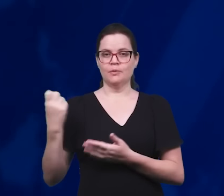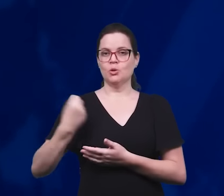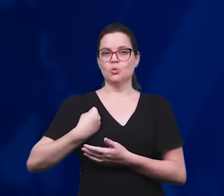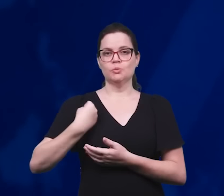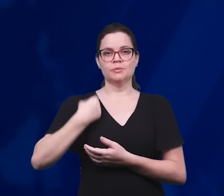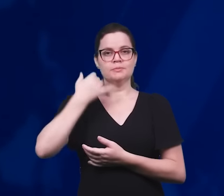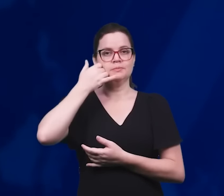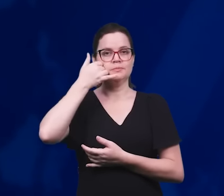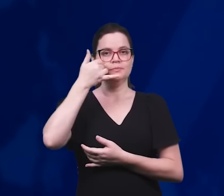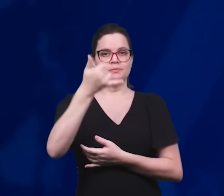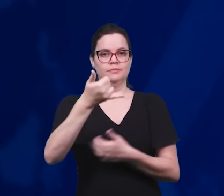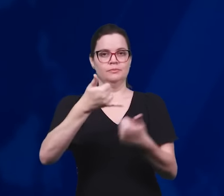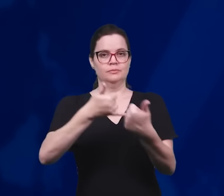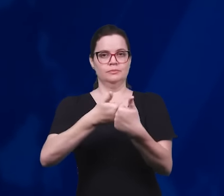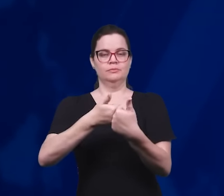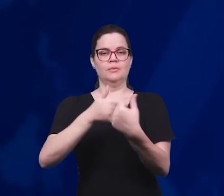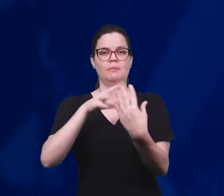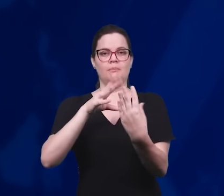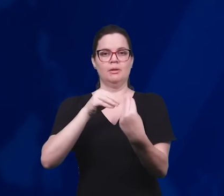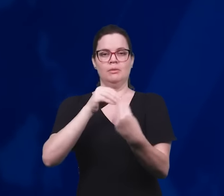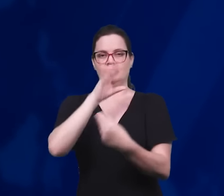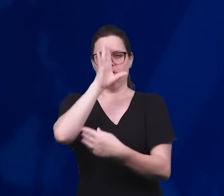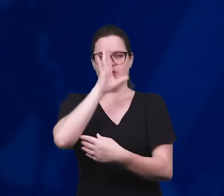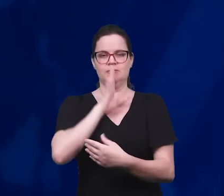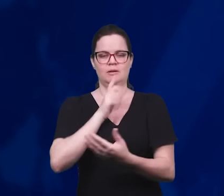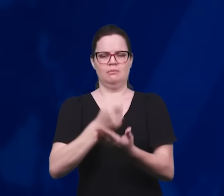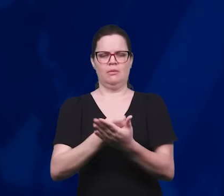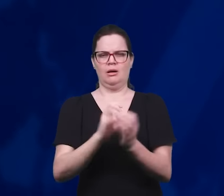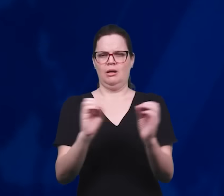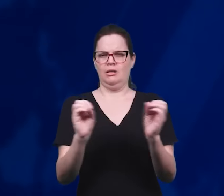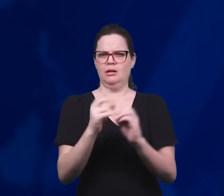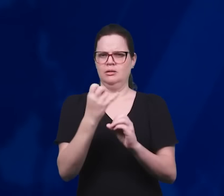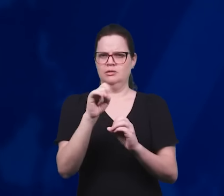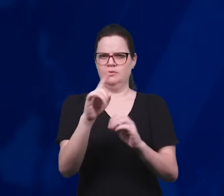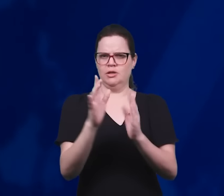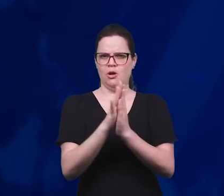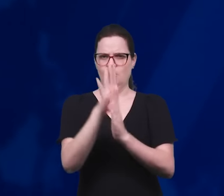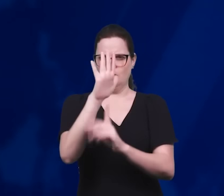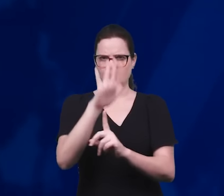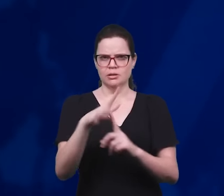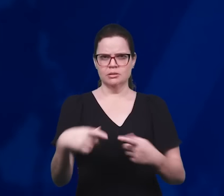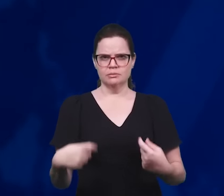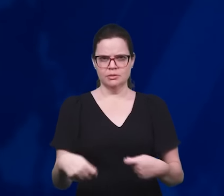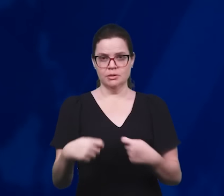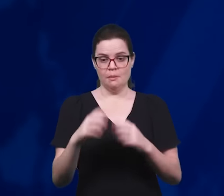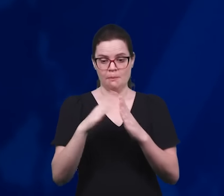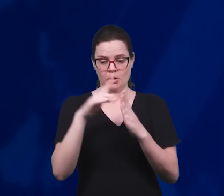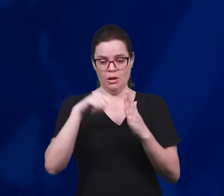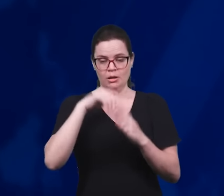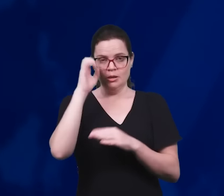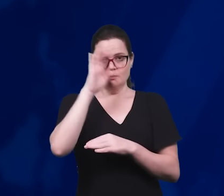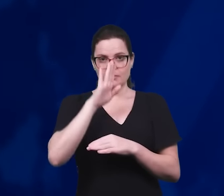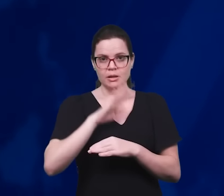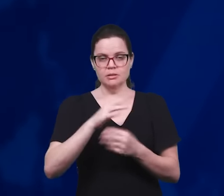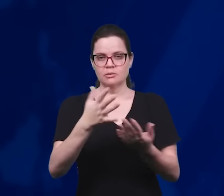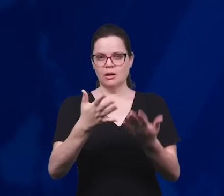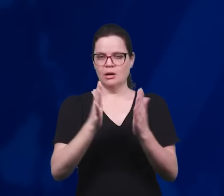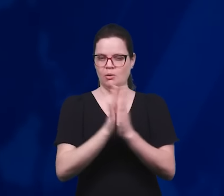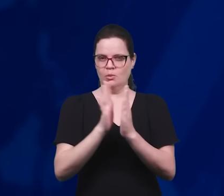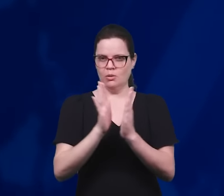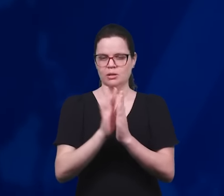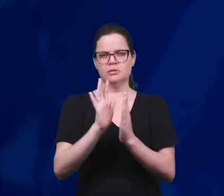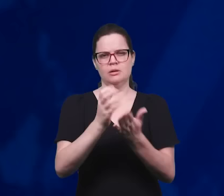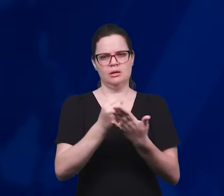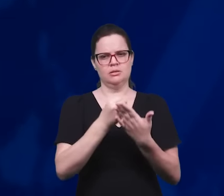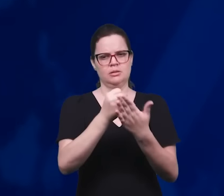que é um 0800, com ligação gratuita para quem precisa de uma oração e mora no Brasil, quer uma oração,